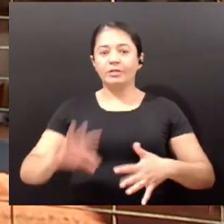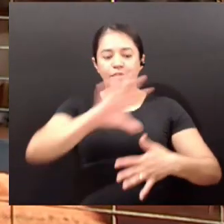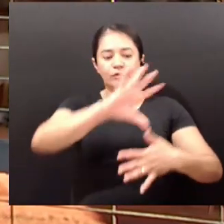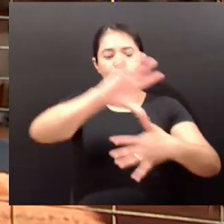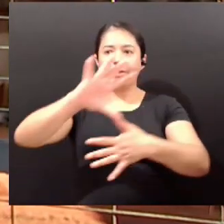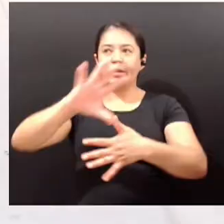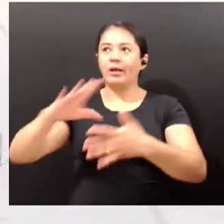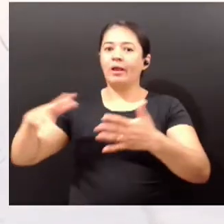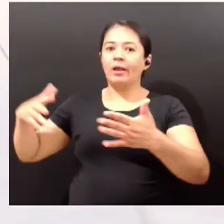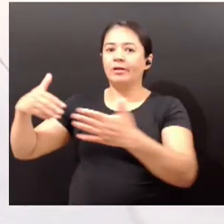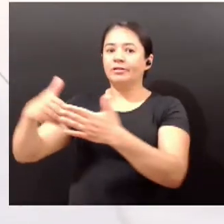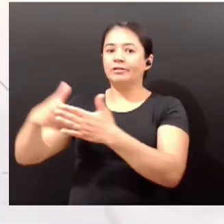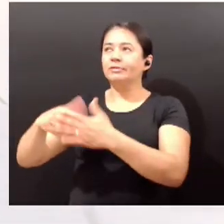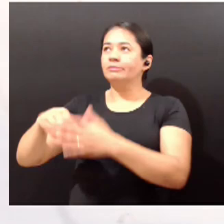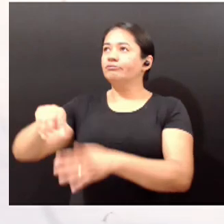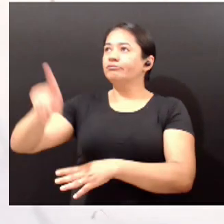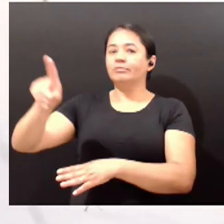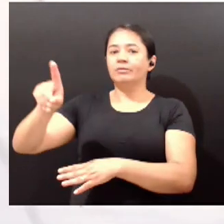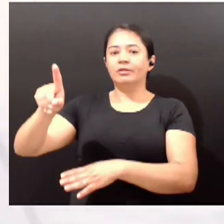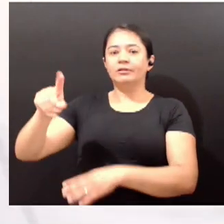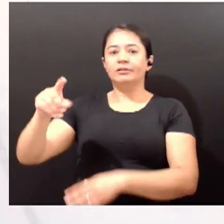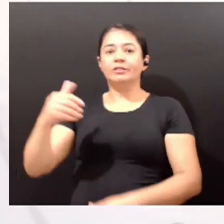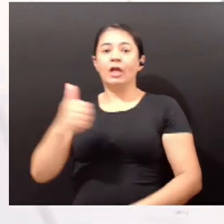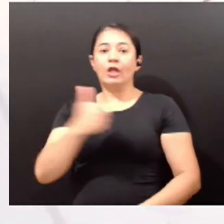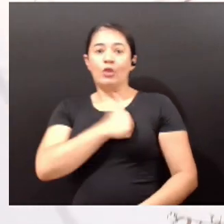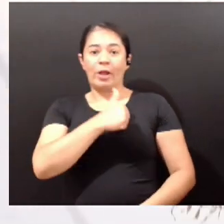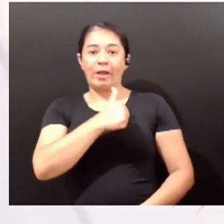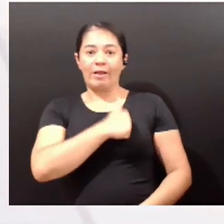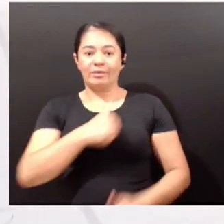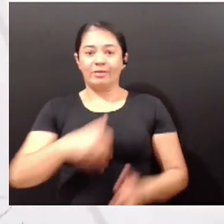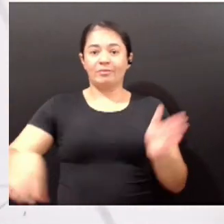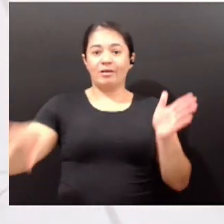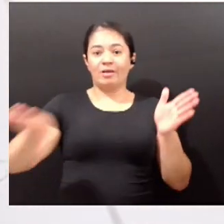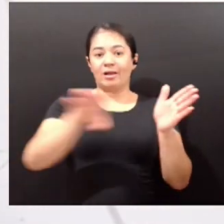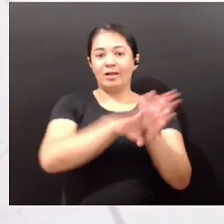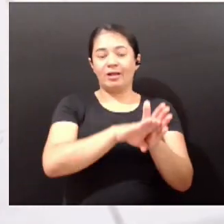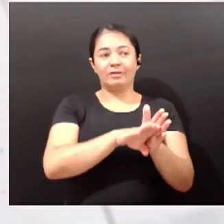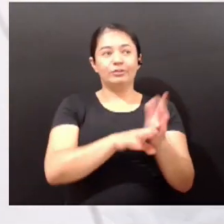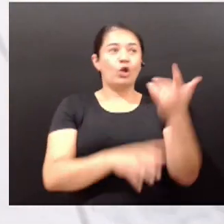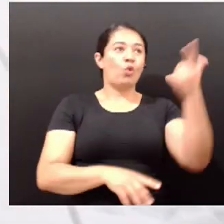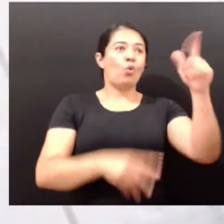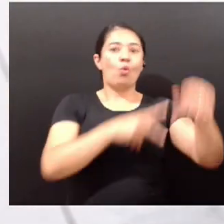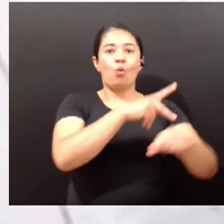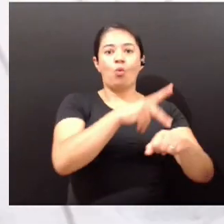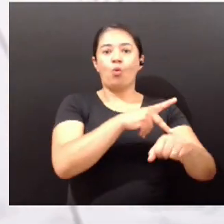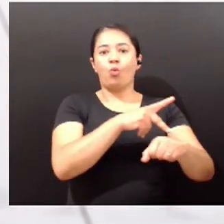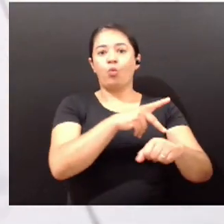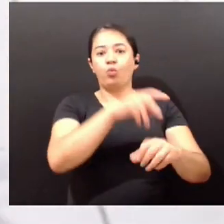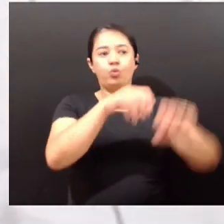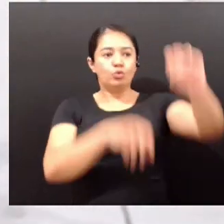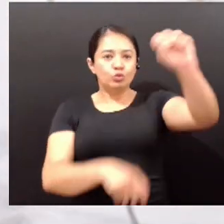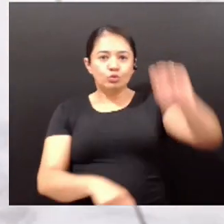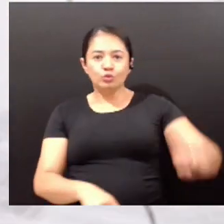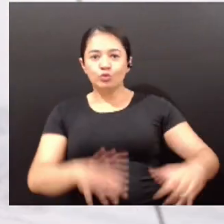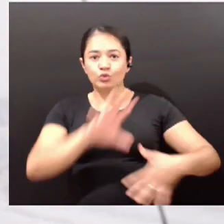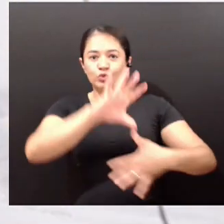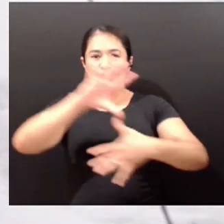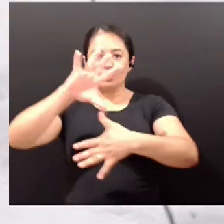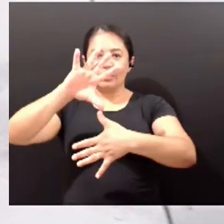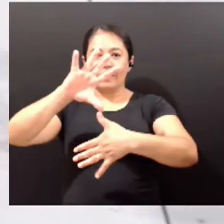para cima no Canadá até Patagônia, extremo sul aqui da América do Sul. Tá?